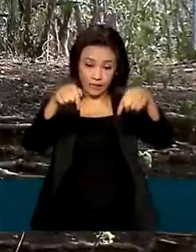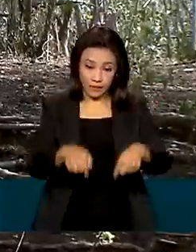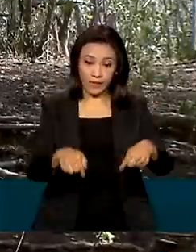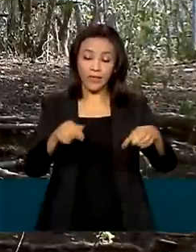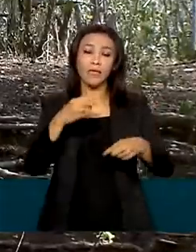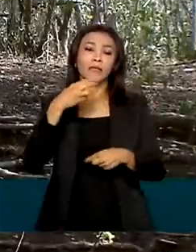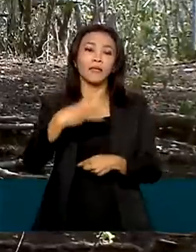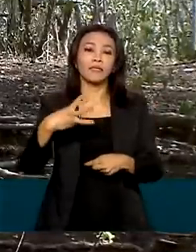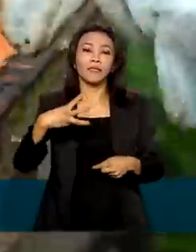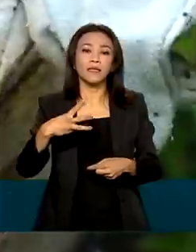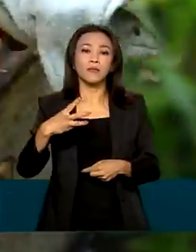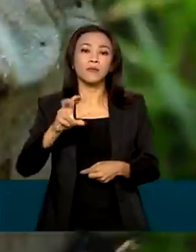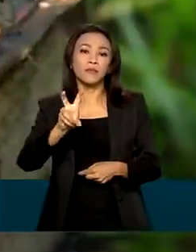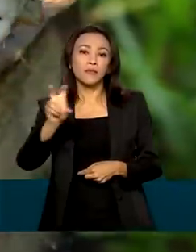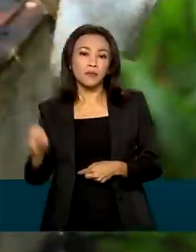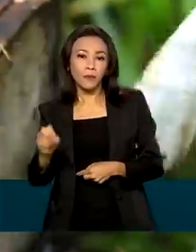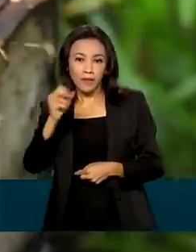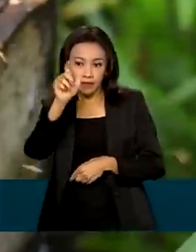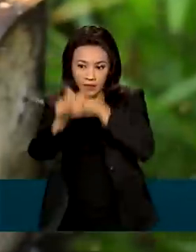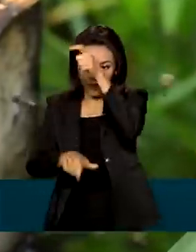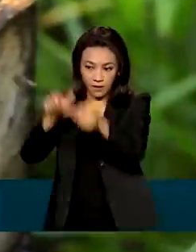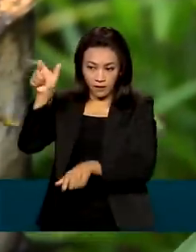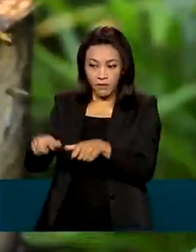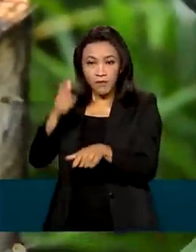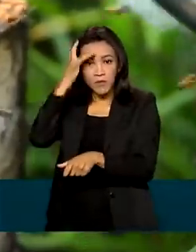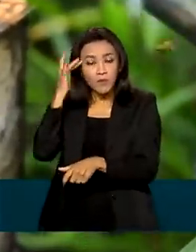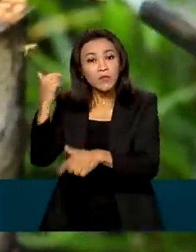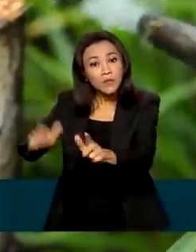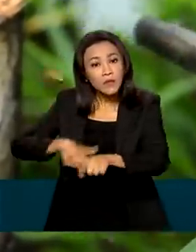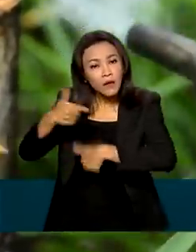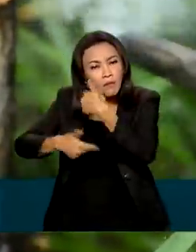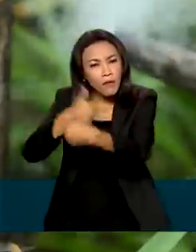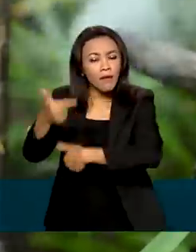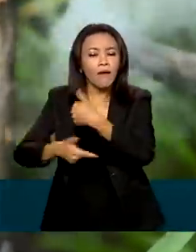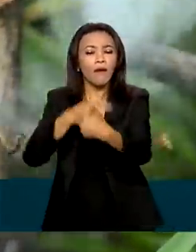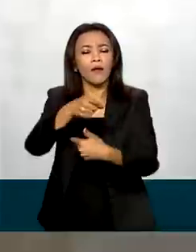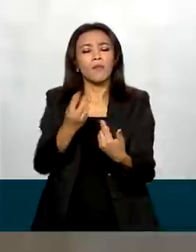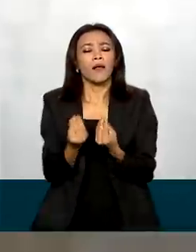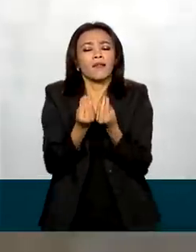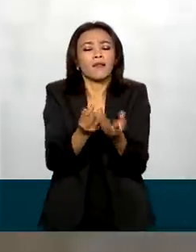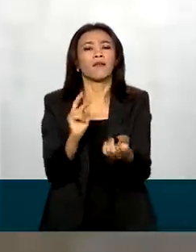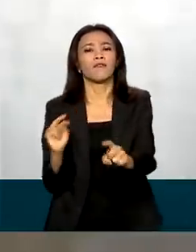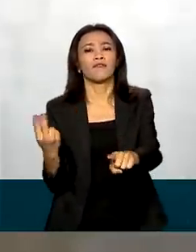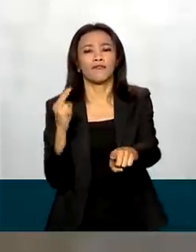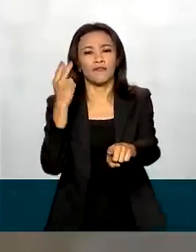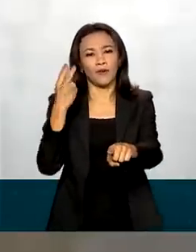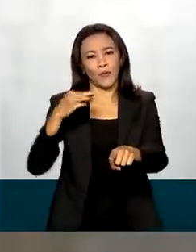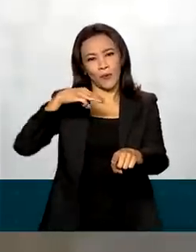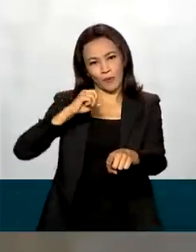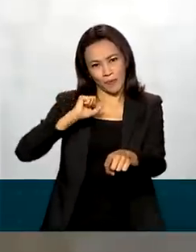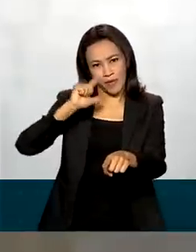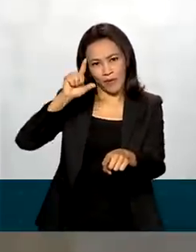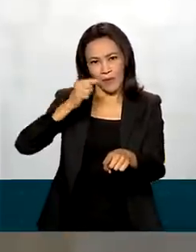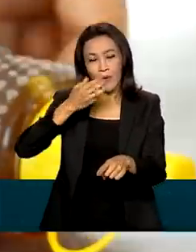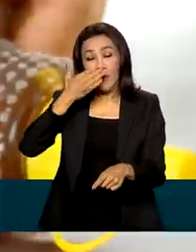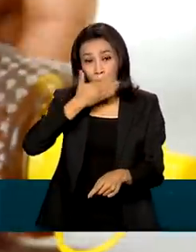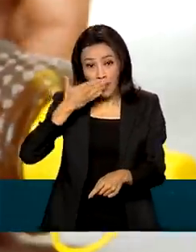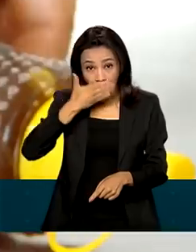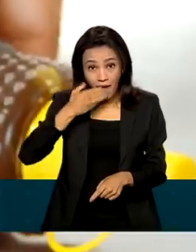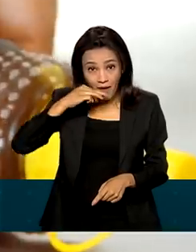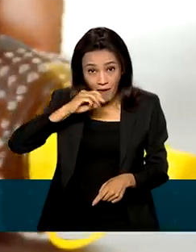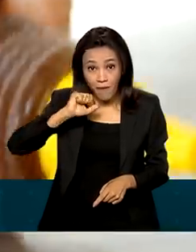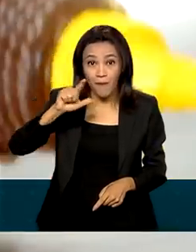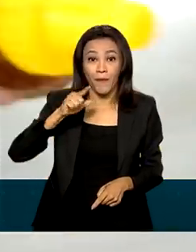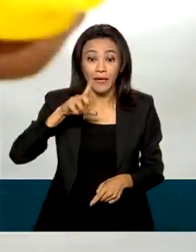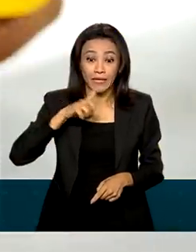350 picultores trabalham para agregar valor ao produto e o mel Silvestre de aroeira que